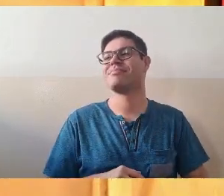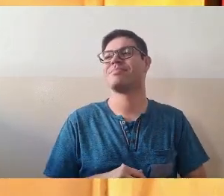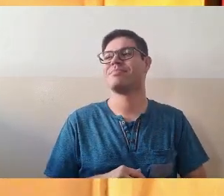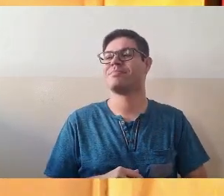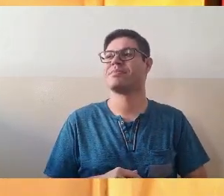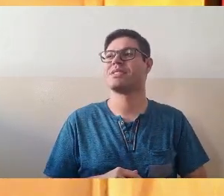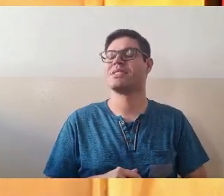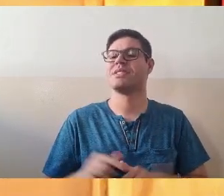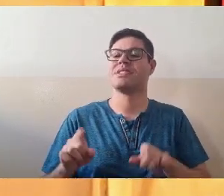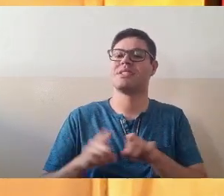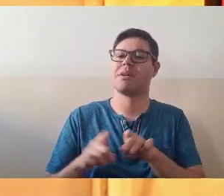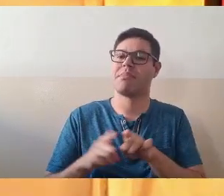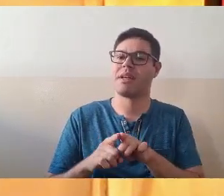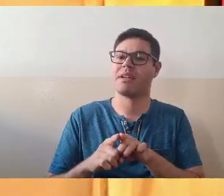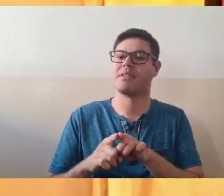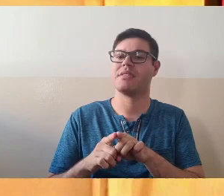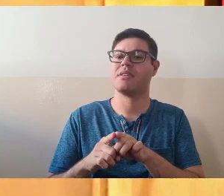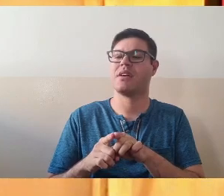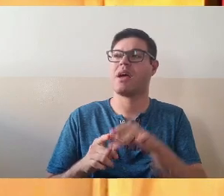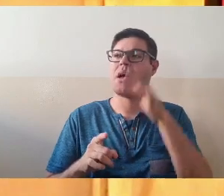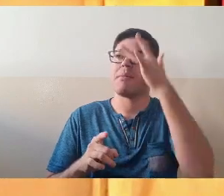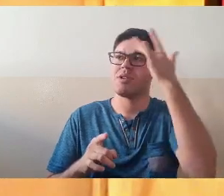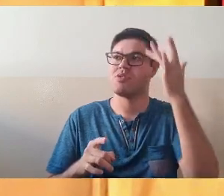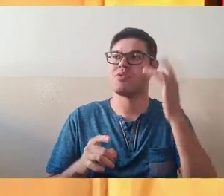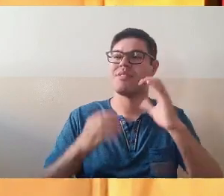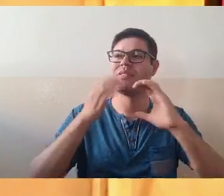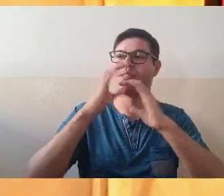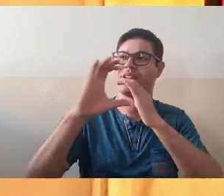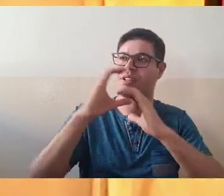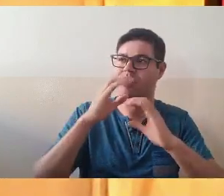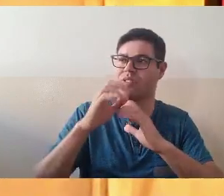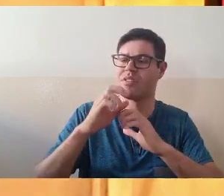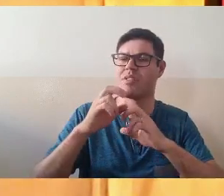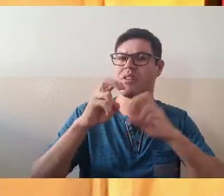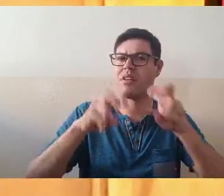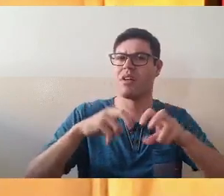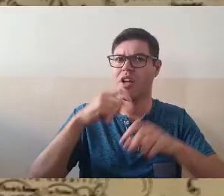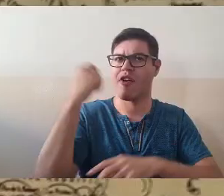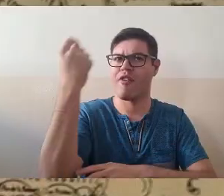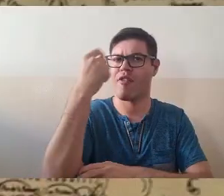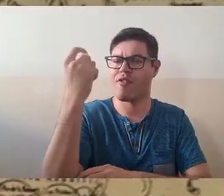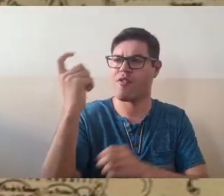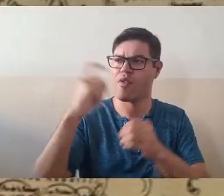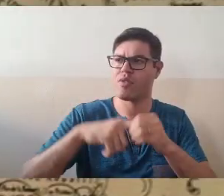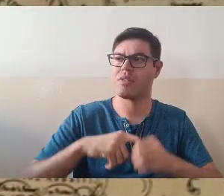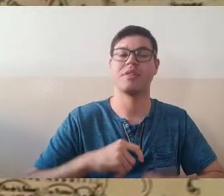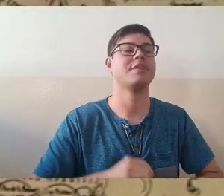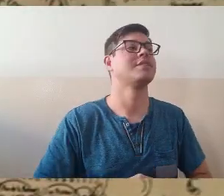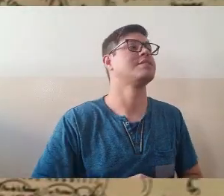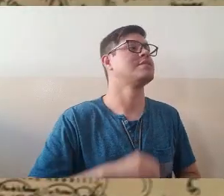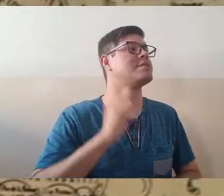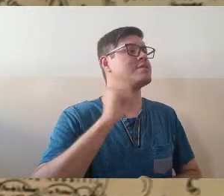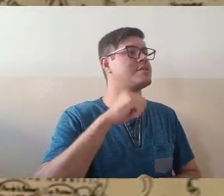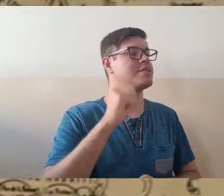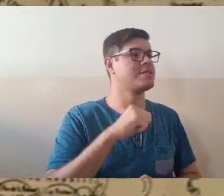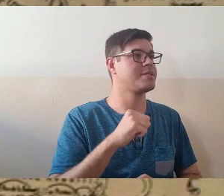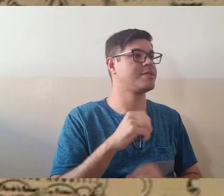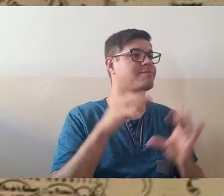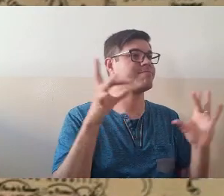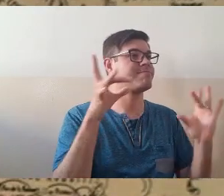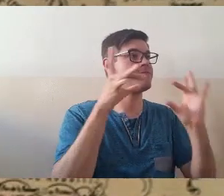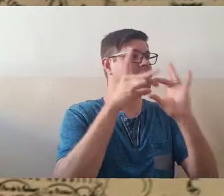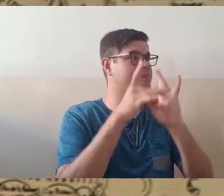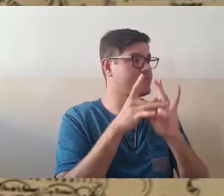músicos, cantores, sertanejos, eles perguntam quando vai ter o festival de novo. A nossa ideia é que o Festival Sertanejo seja incorporado no Festival